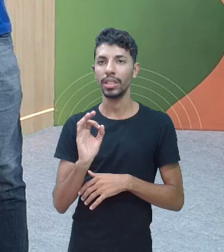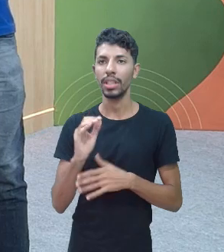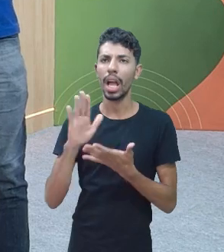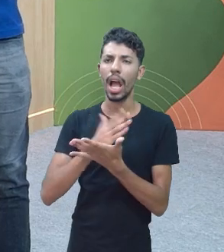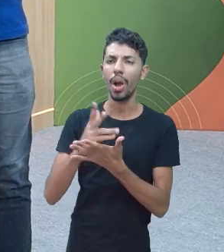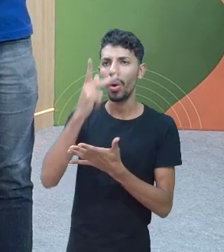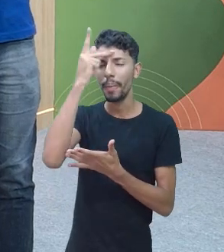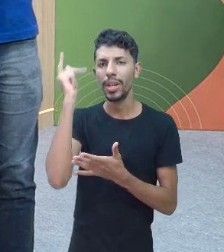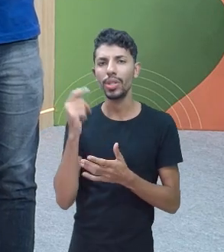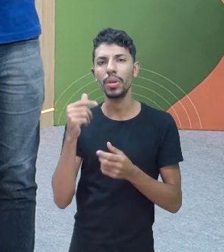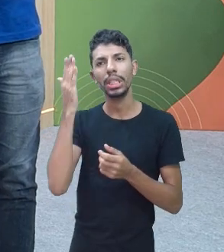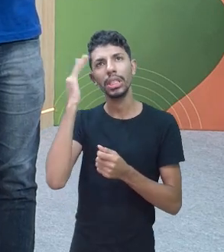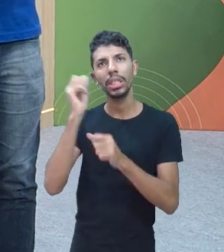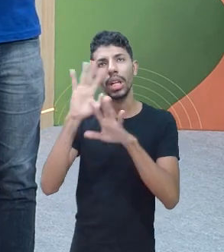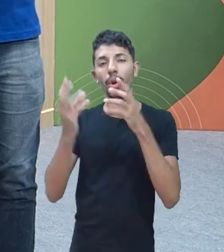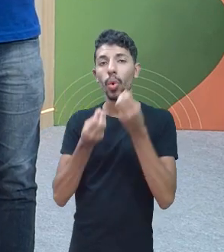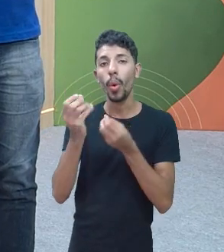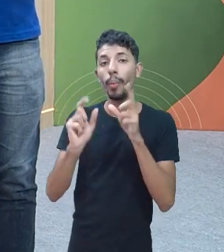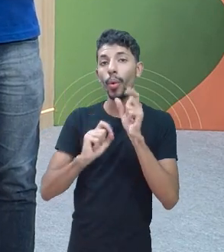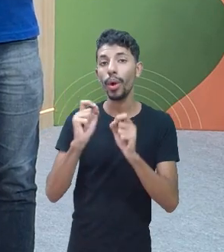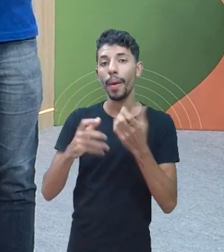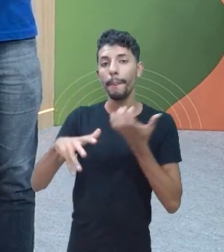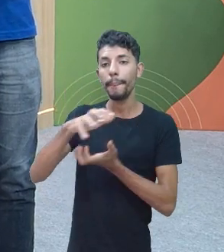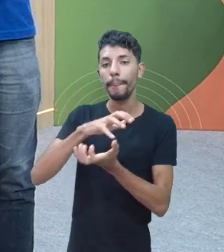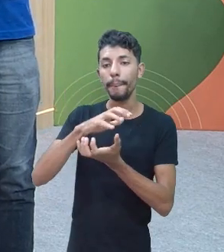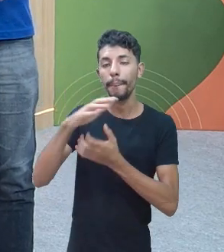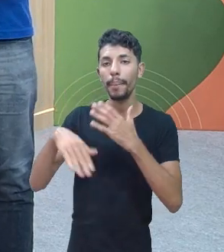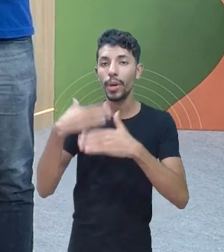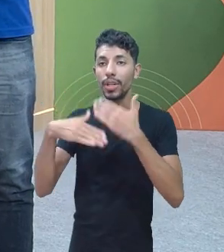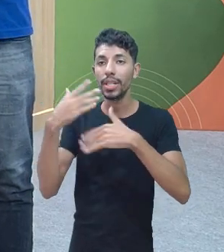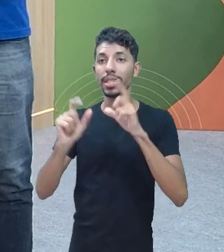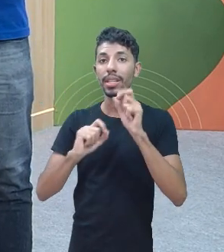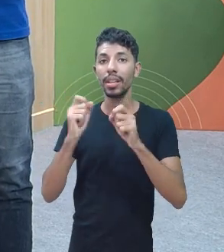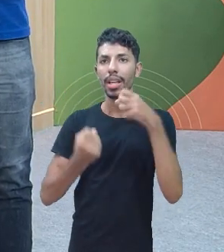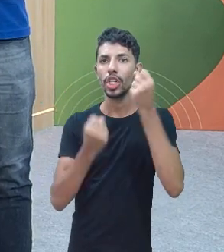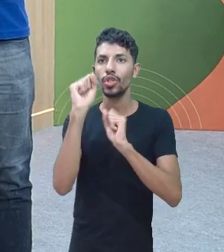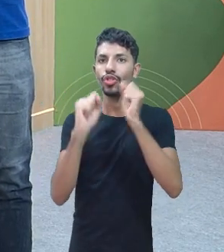processo de industrialização no Brasil, mas que não vai ser muito possível. Eu já vejo que a